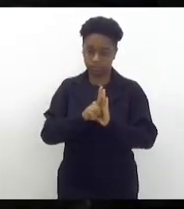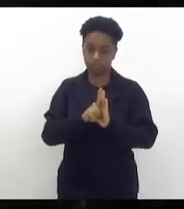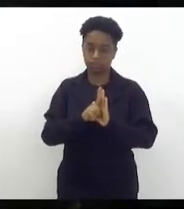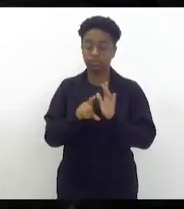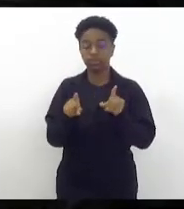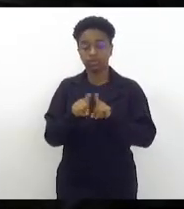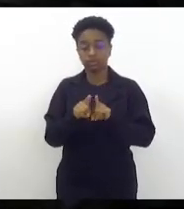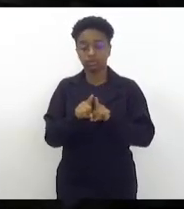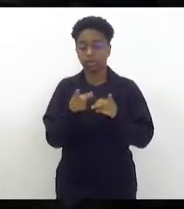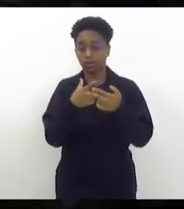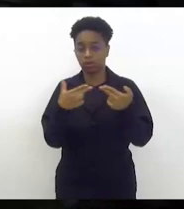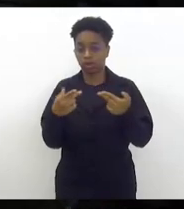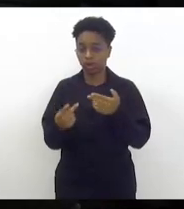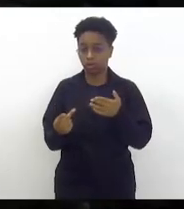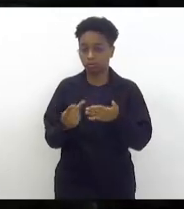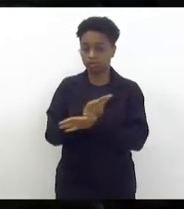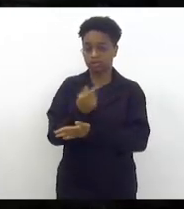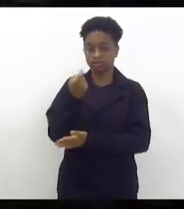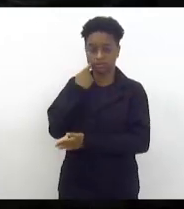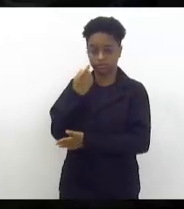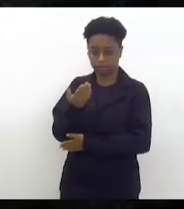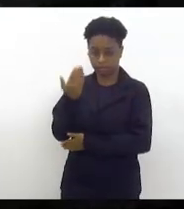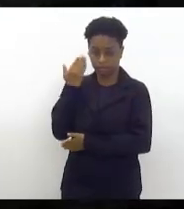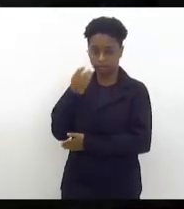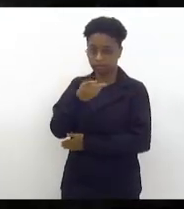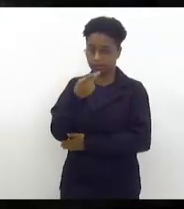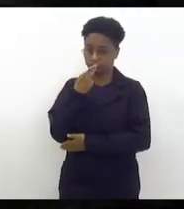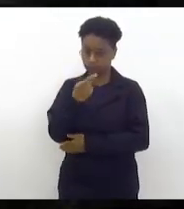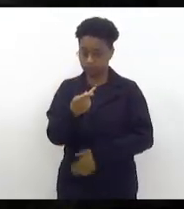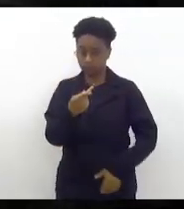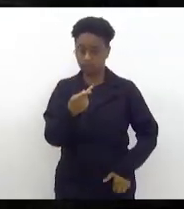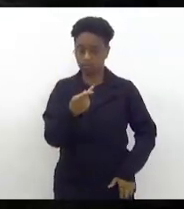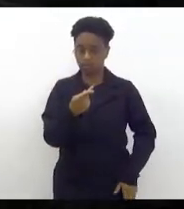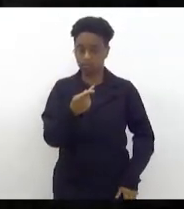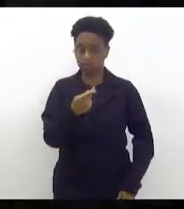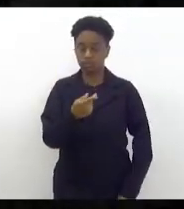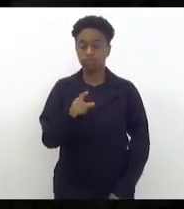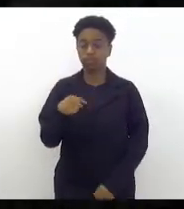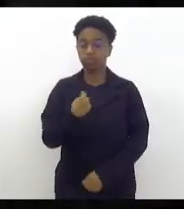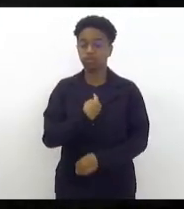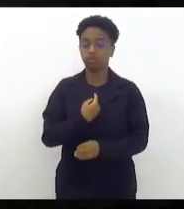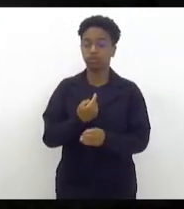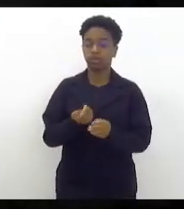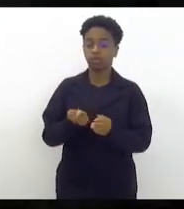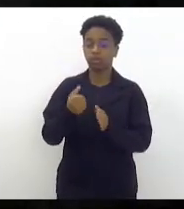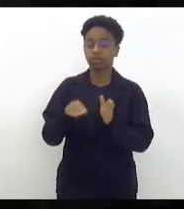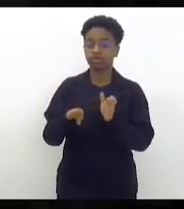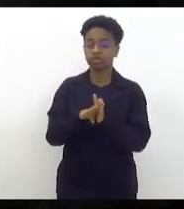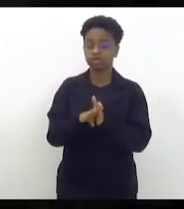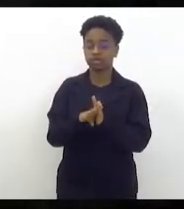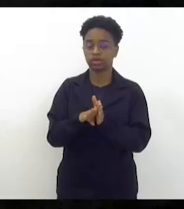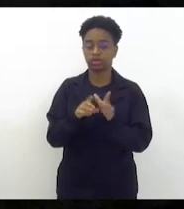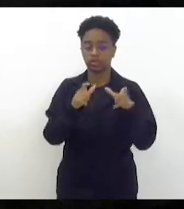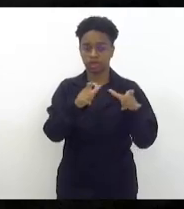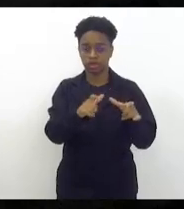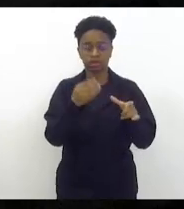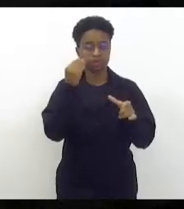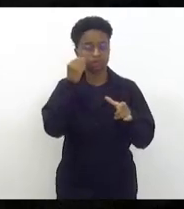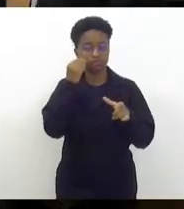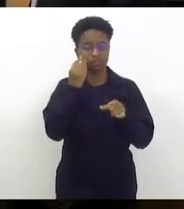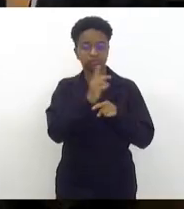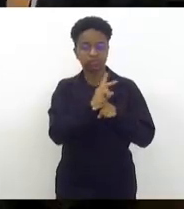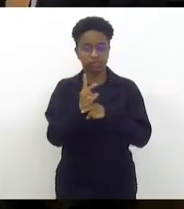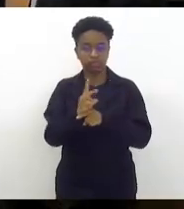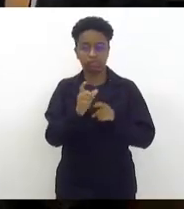o que aconteceu na última sexta-feira que Vossa Excelência se refere, nós estávamos chegando numa operação para fiscalização de ocupação ilegal do